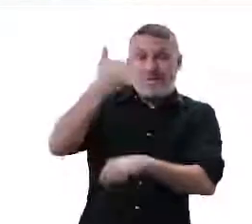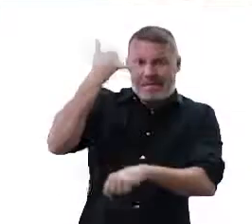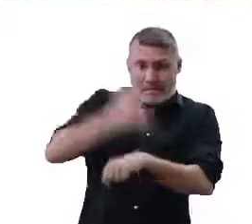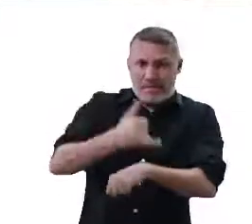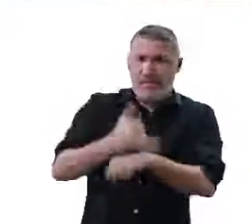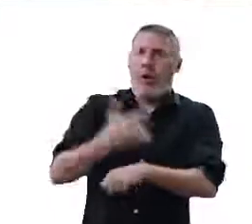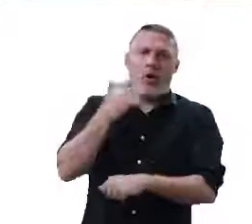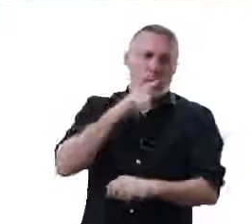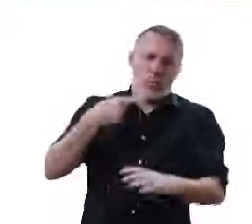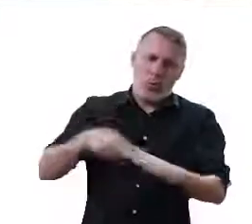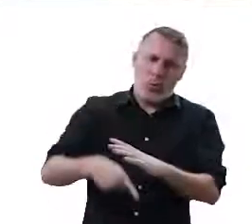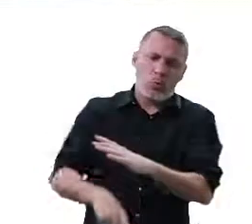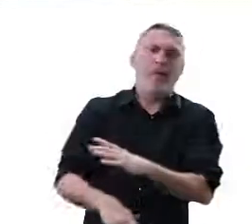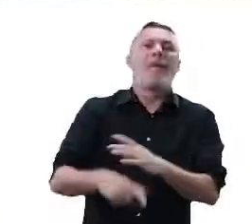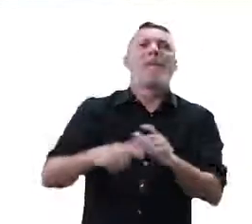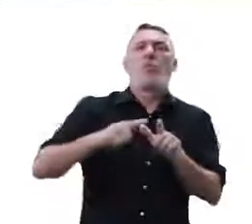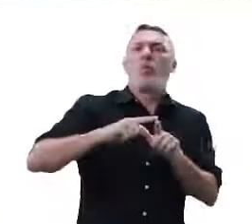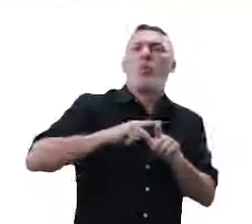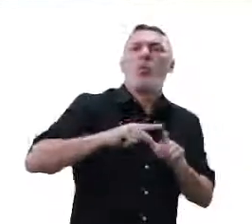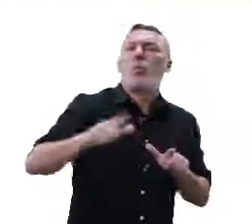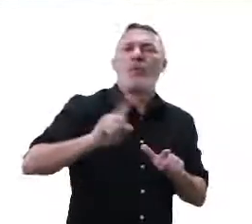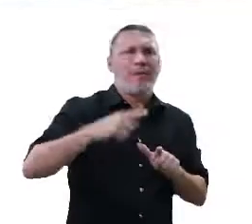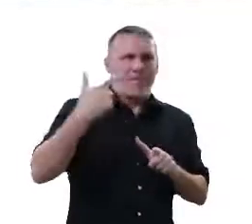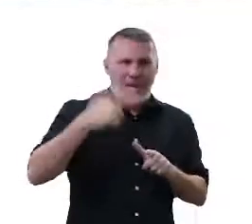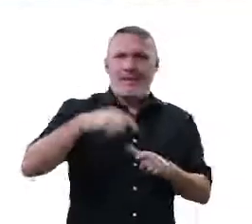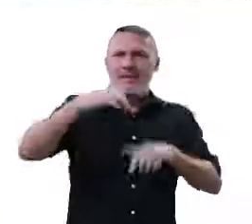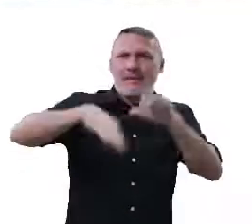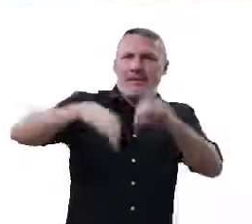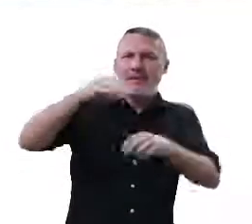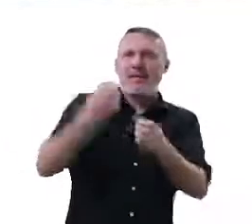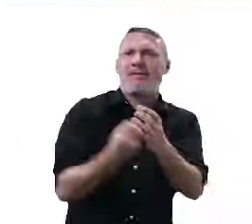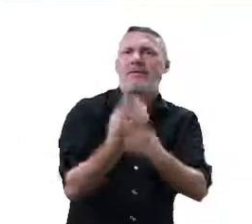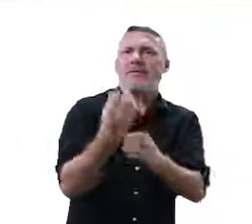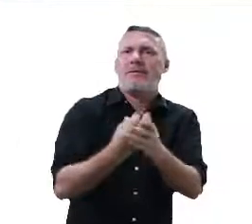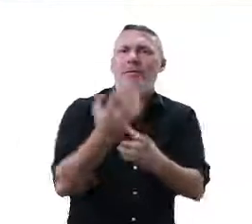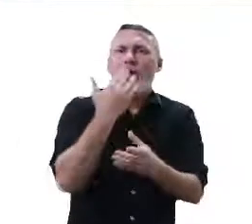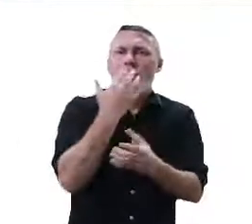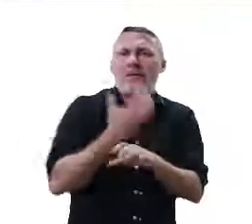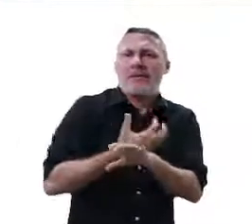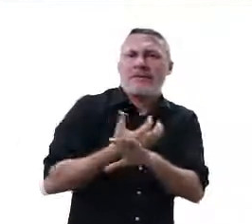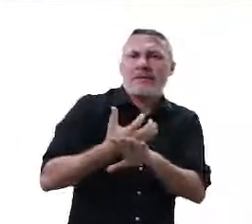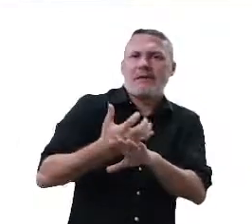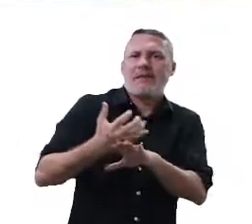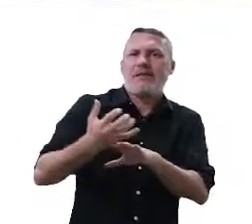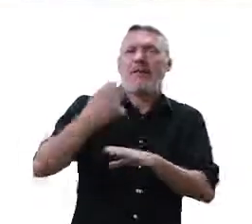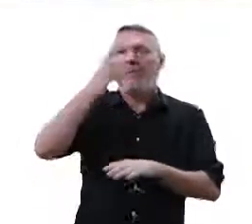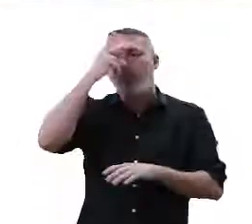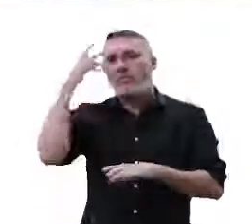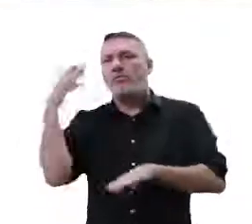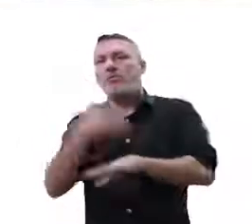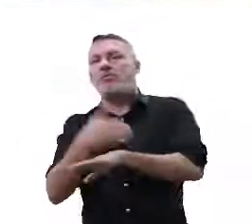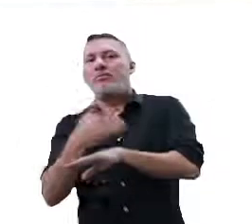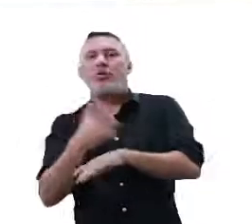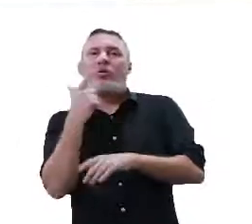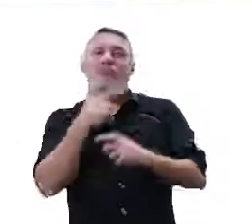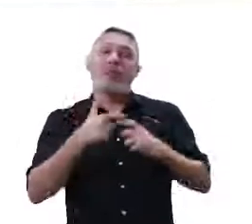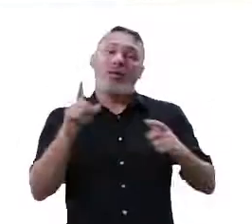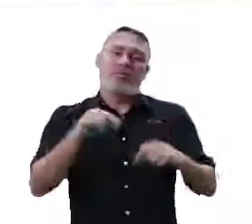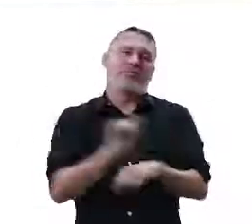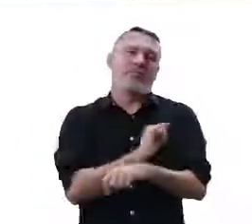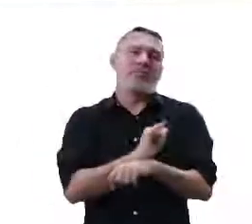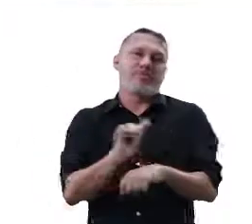ele pega as camadas mais férteis, você aumenta a produção agrícola e permite até, inclusive, um aumento maior